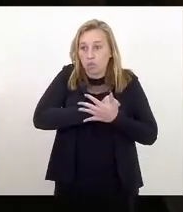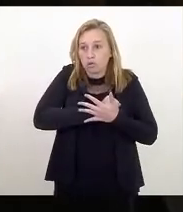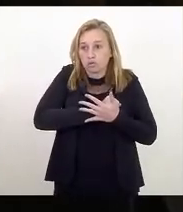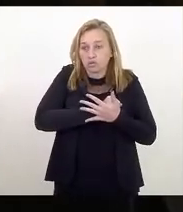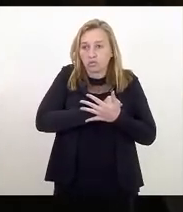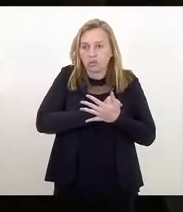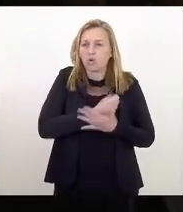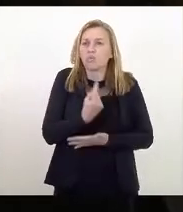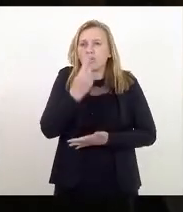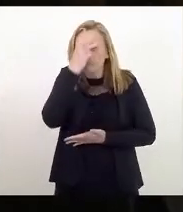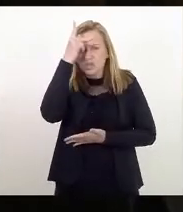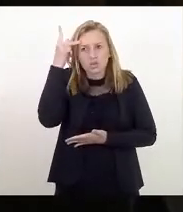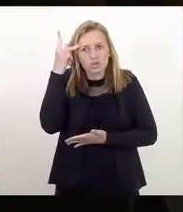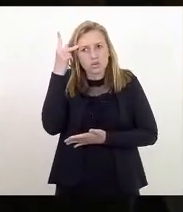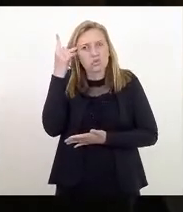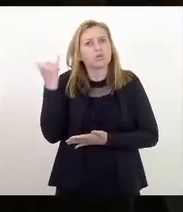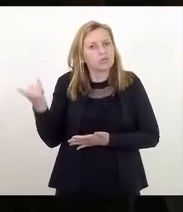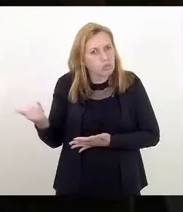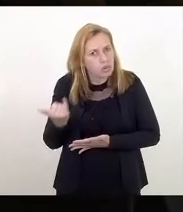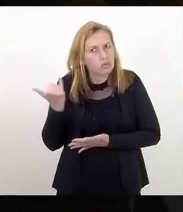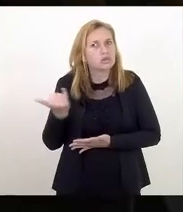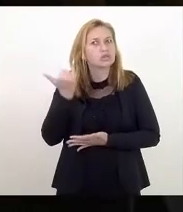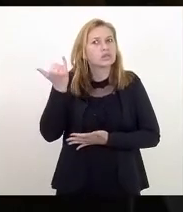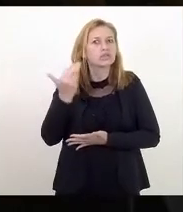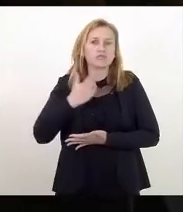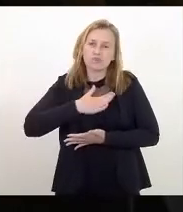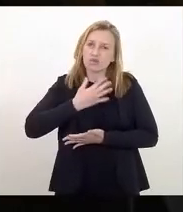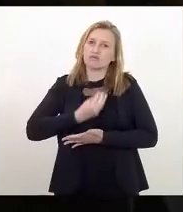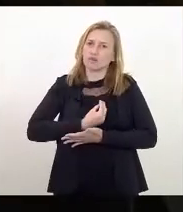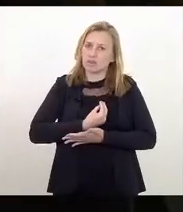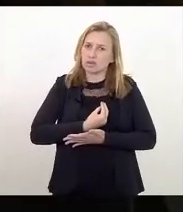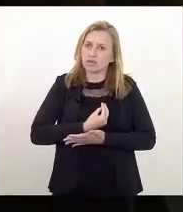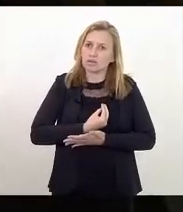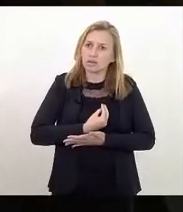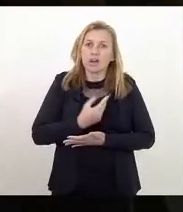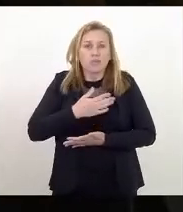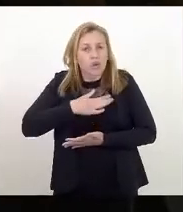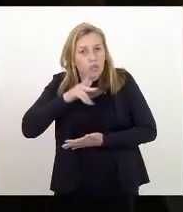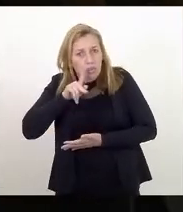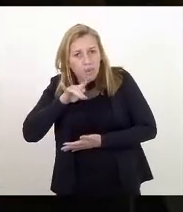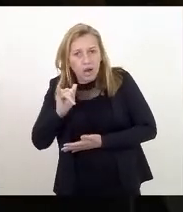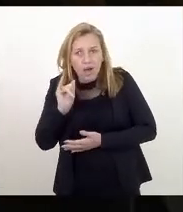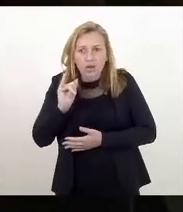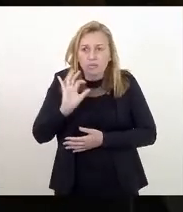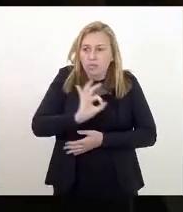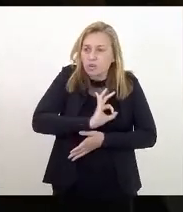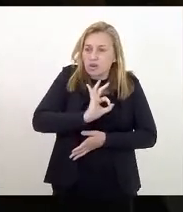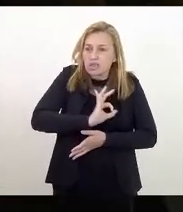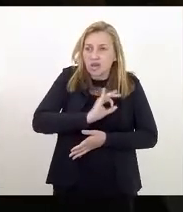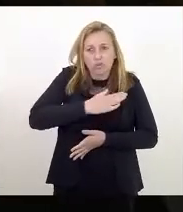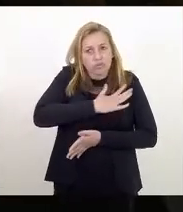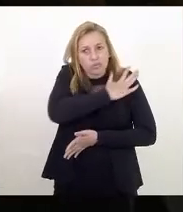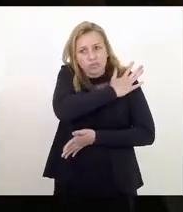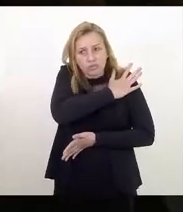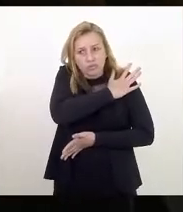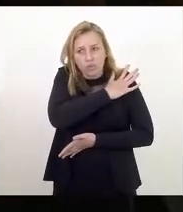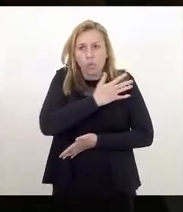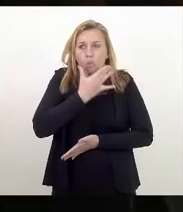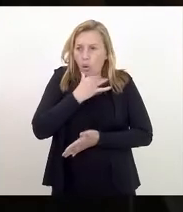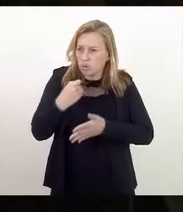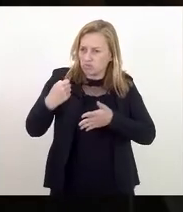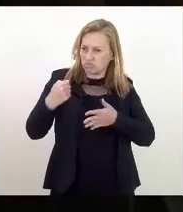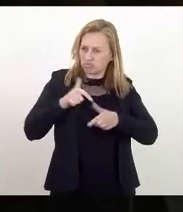que era uma pessoa que foi muito, foi uma pessoa muito importante na minha vida. meu pai, policial militar, batalhador,